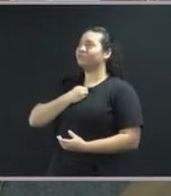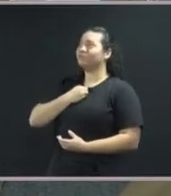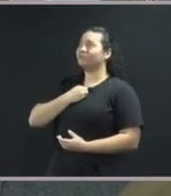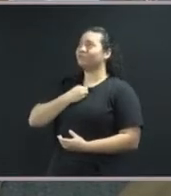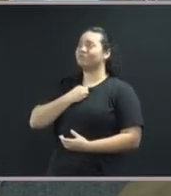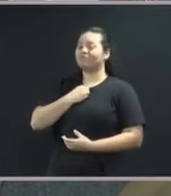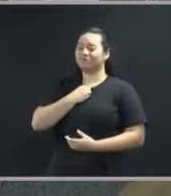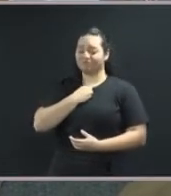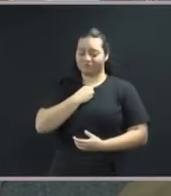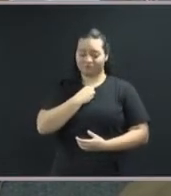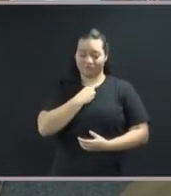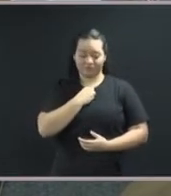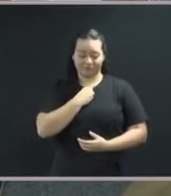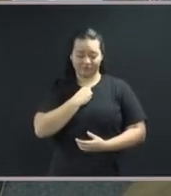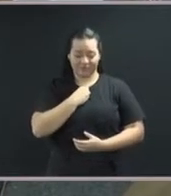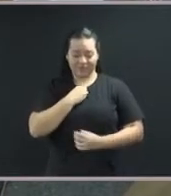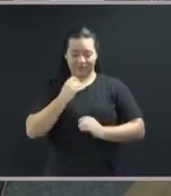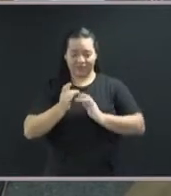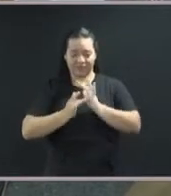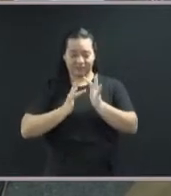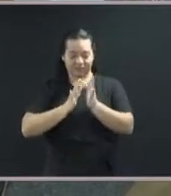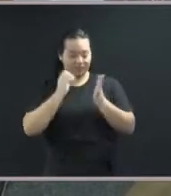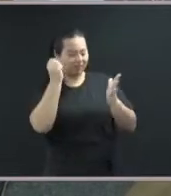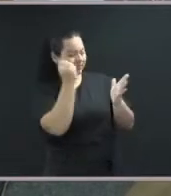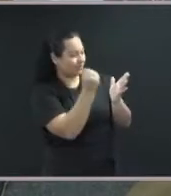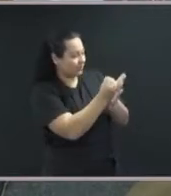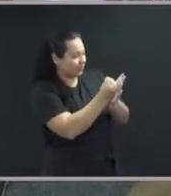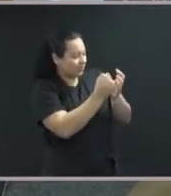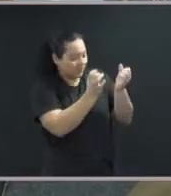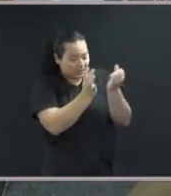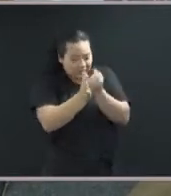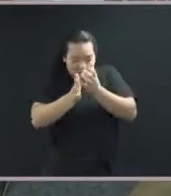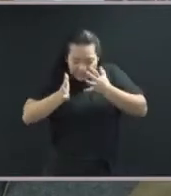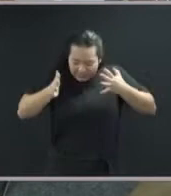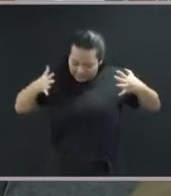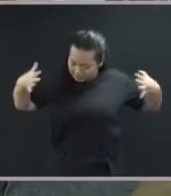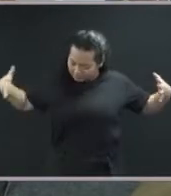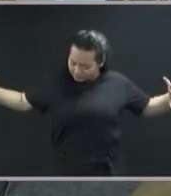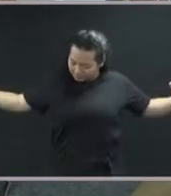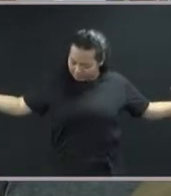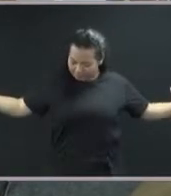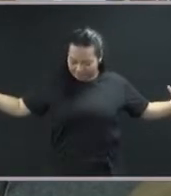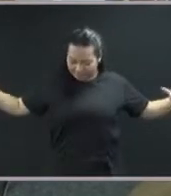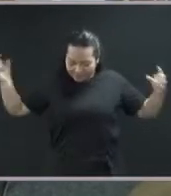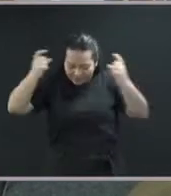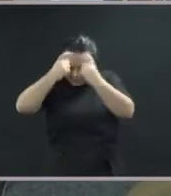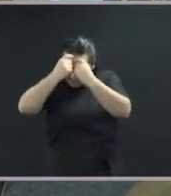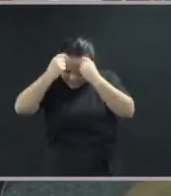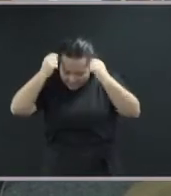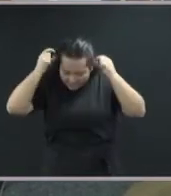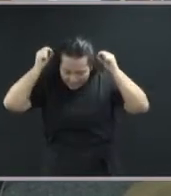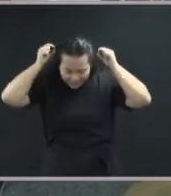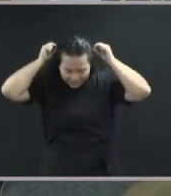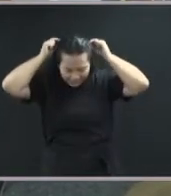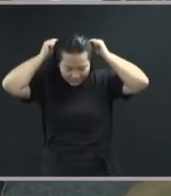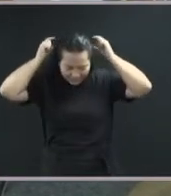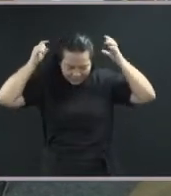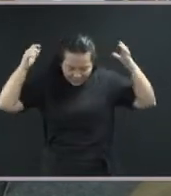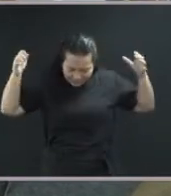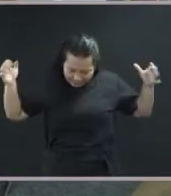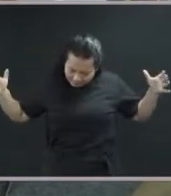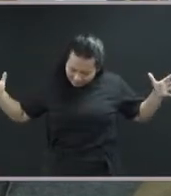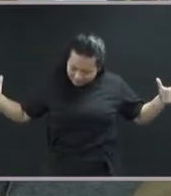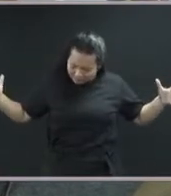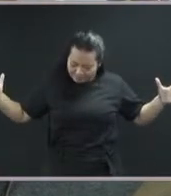Jesus estava todo ferido, com aquela coroa de espinho. E ele está ali por causa do meu e do